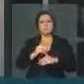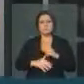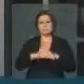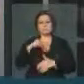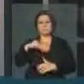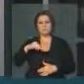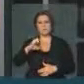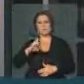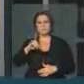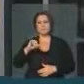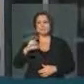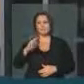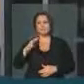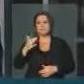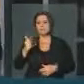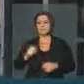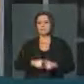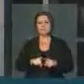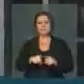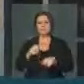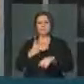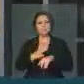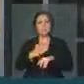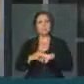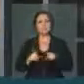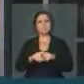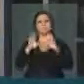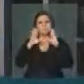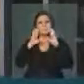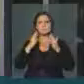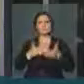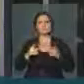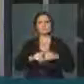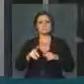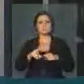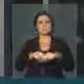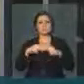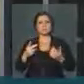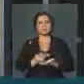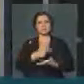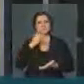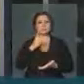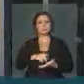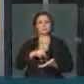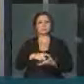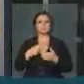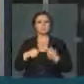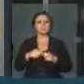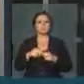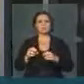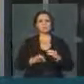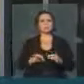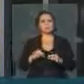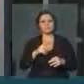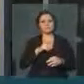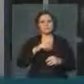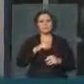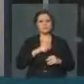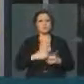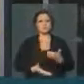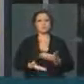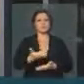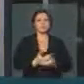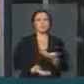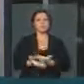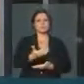meditação e exercício de empatia e concentração para que isso seja possível é necessário que haja um